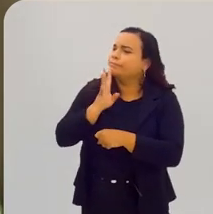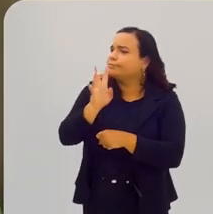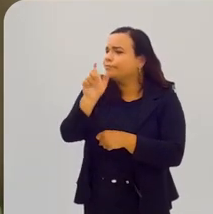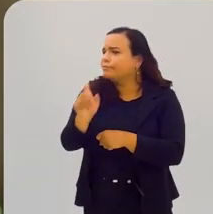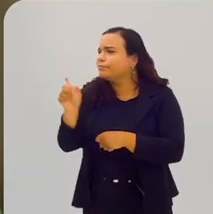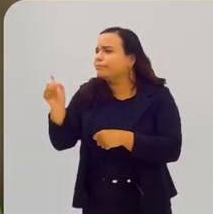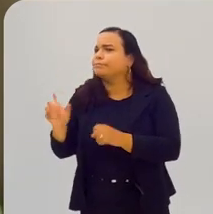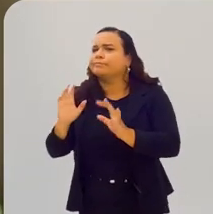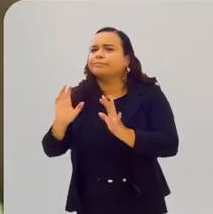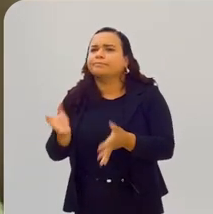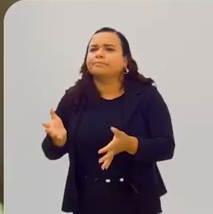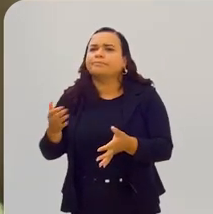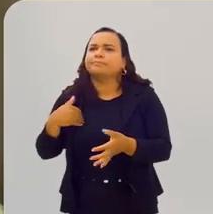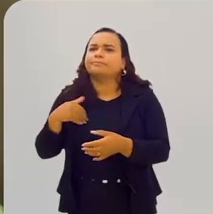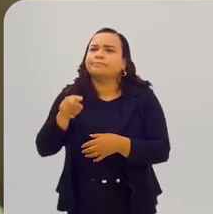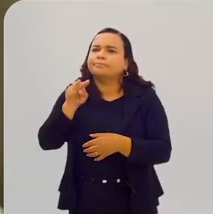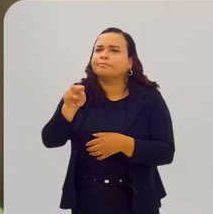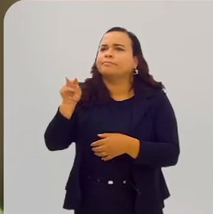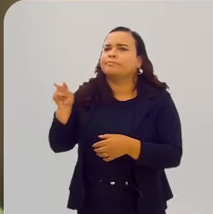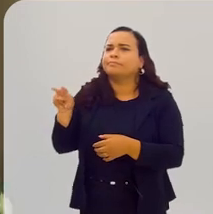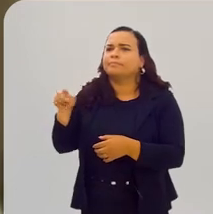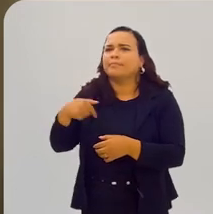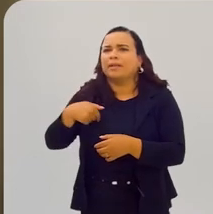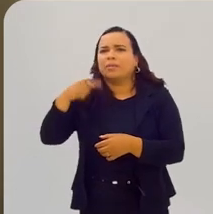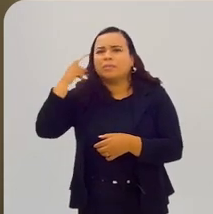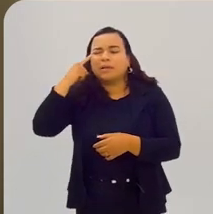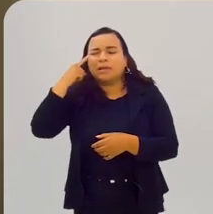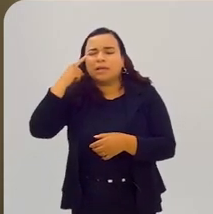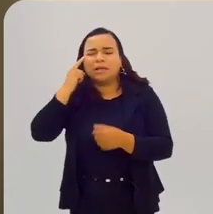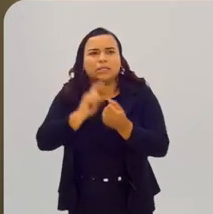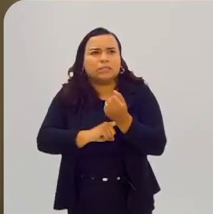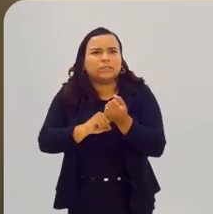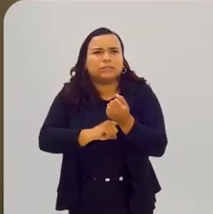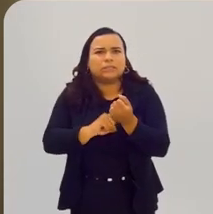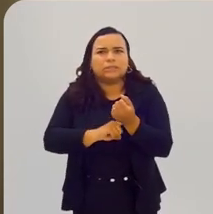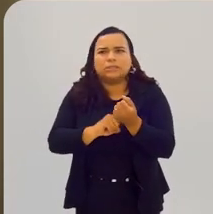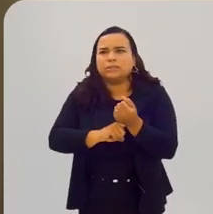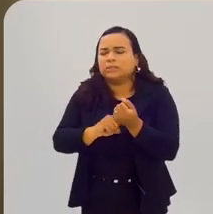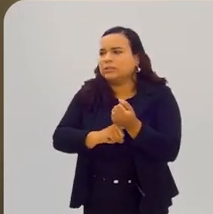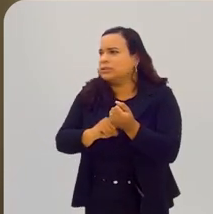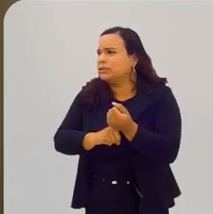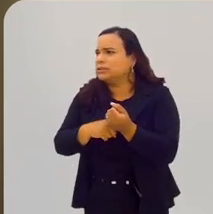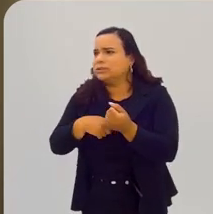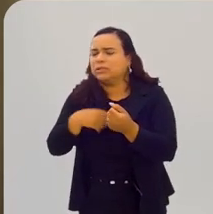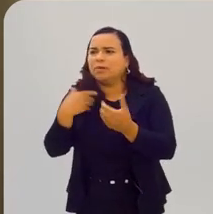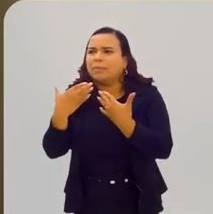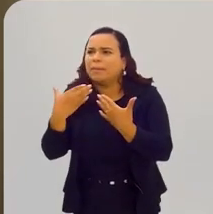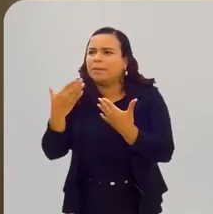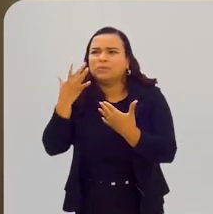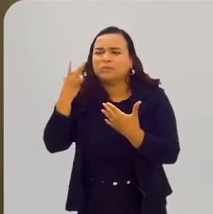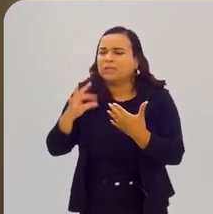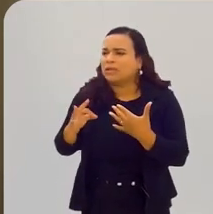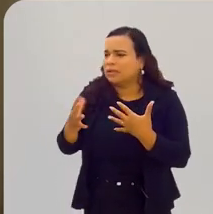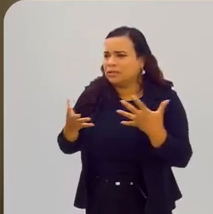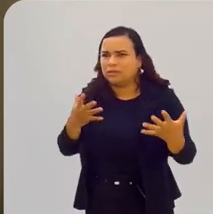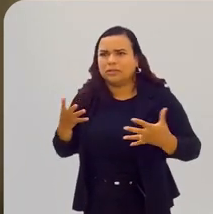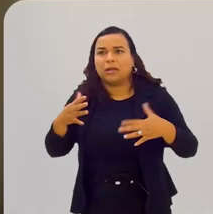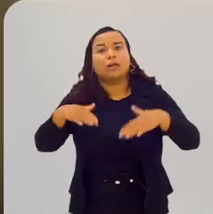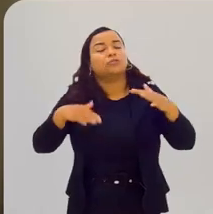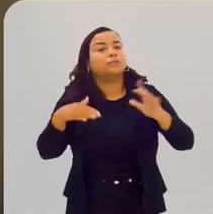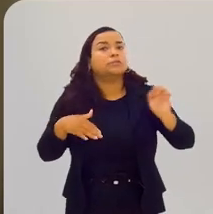conheci Daniele junto Corujão tenta uma terceira pessoa Ah já fico tenso já fico tenso não sei o que vou falar